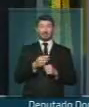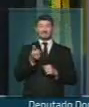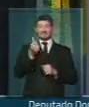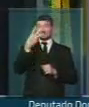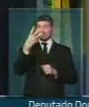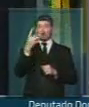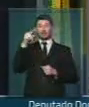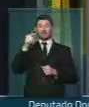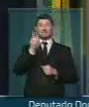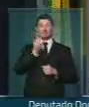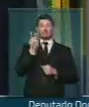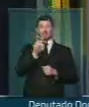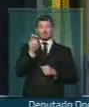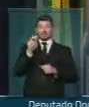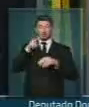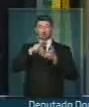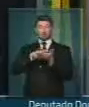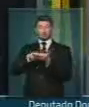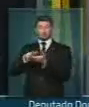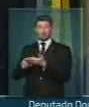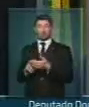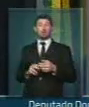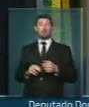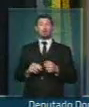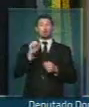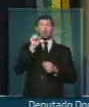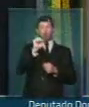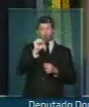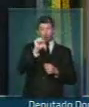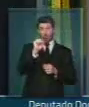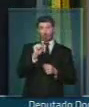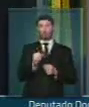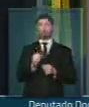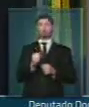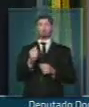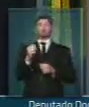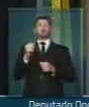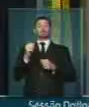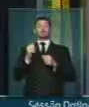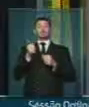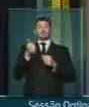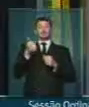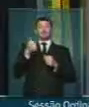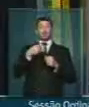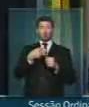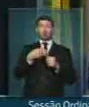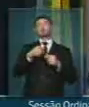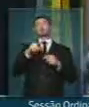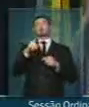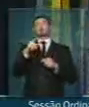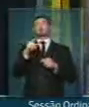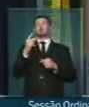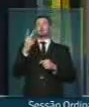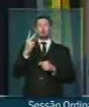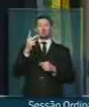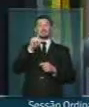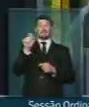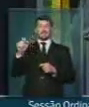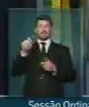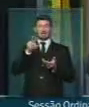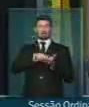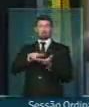hospitais de 50 leitos, 2 hospitais de 100 leitos e 1 hospital de 150 leitos. Ao todo,